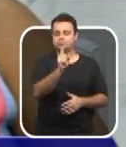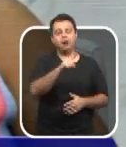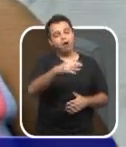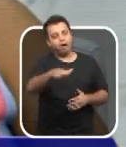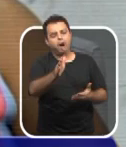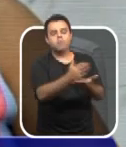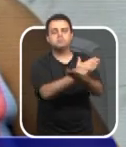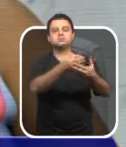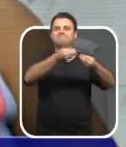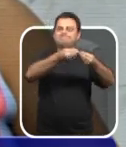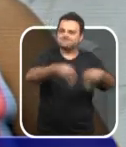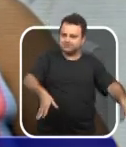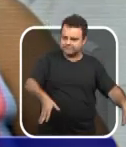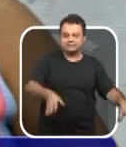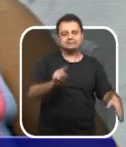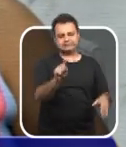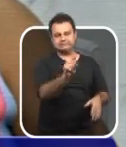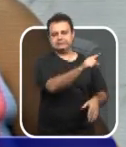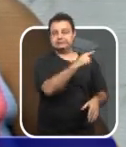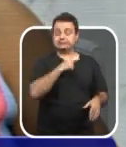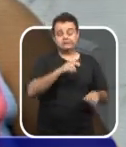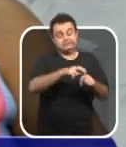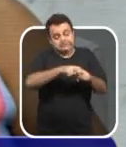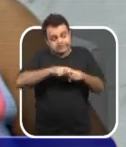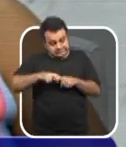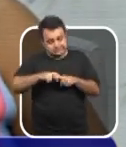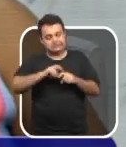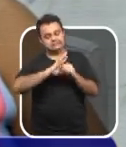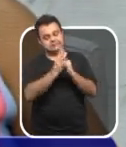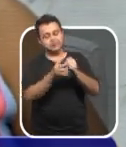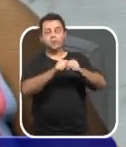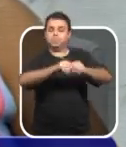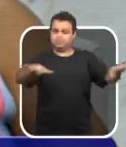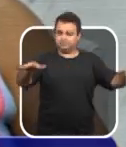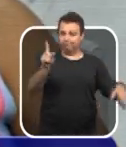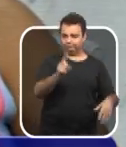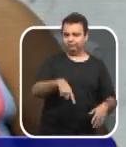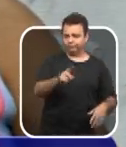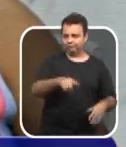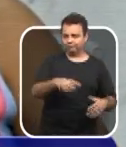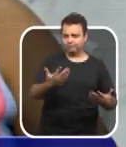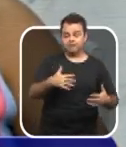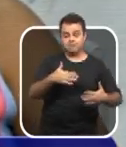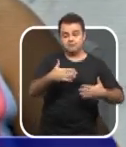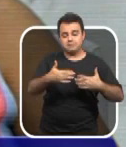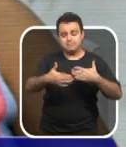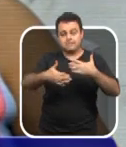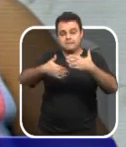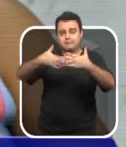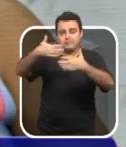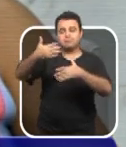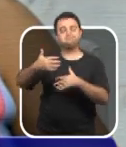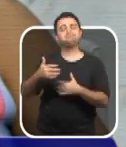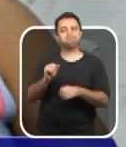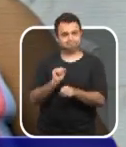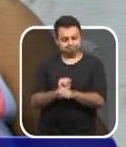educação, devido ao processo dessa pandemia que a gente passou. E a recuperação é a longo prazo. E